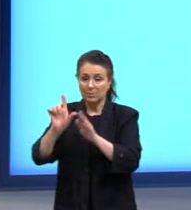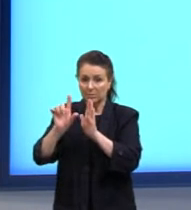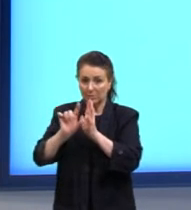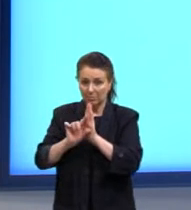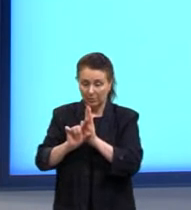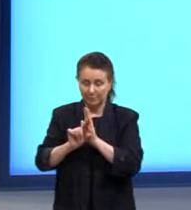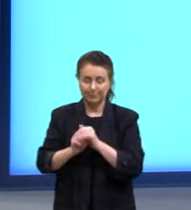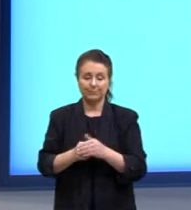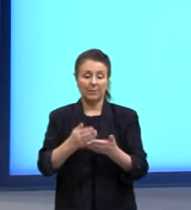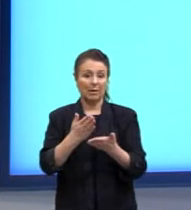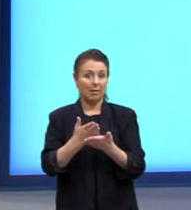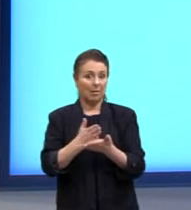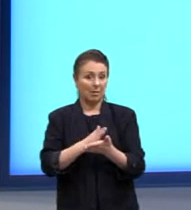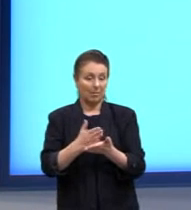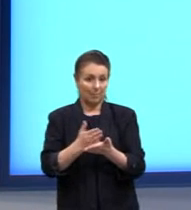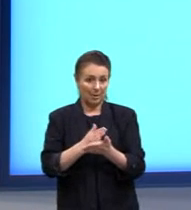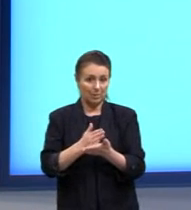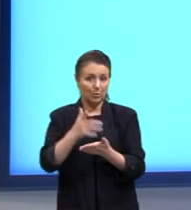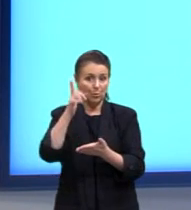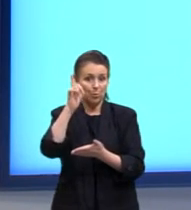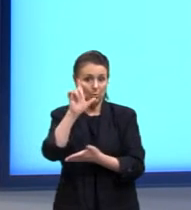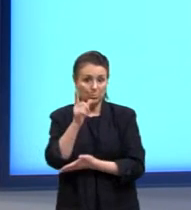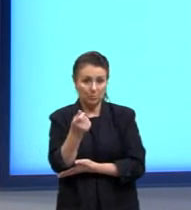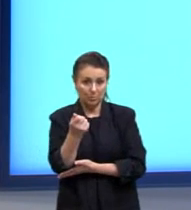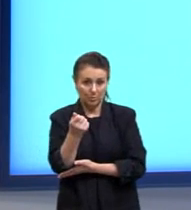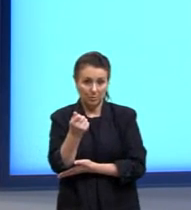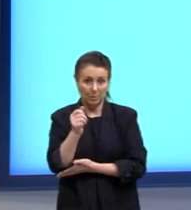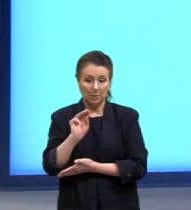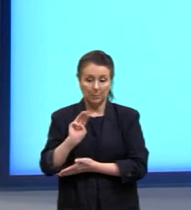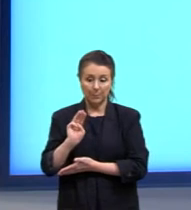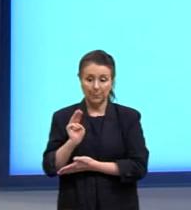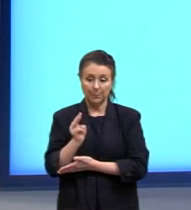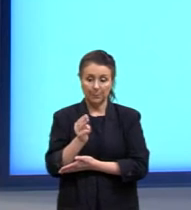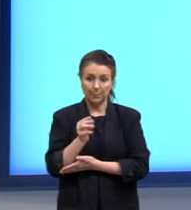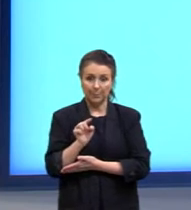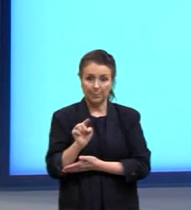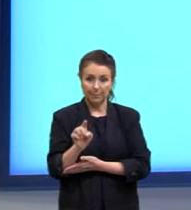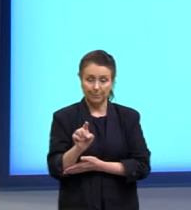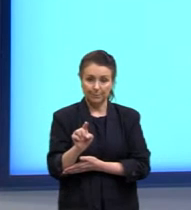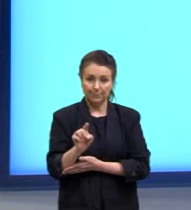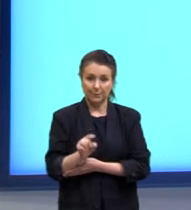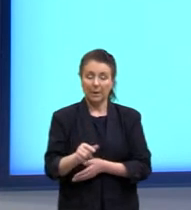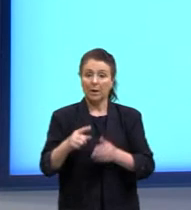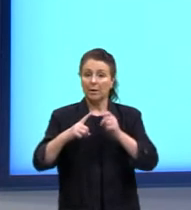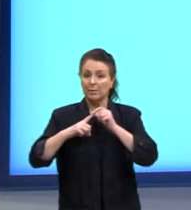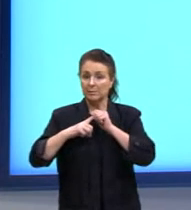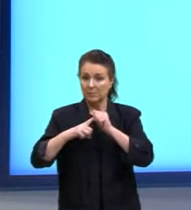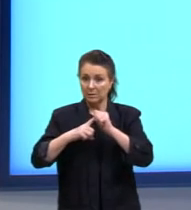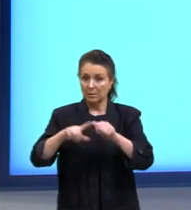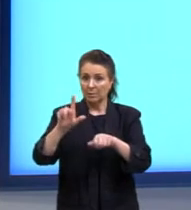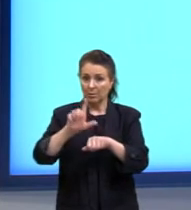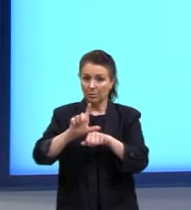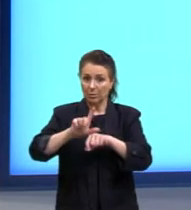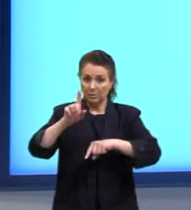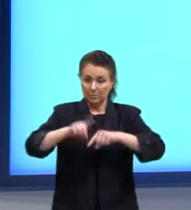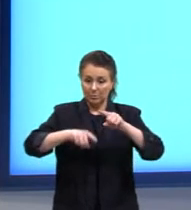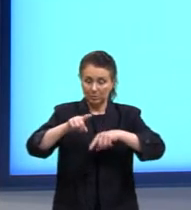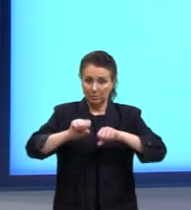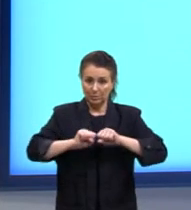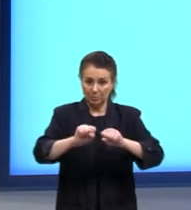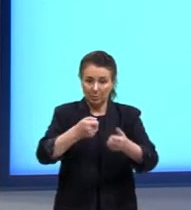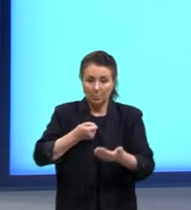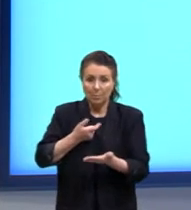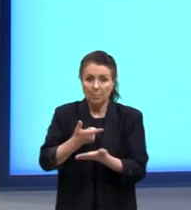de faturamento mensal em milhão a matriz da rede paga uma comissão para os